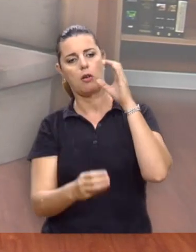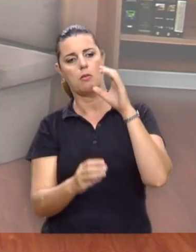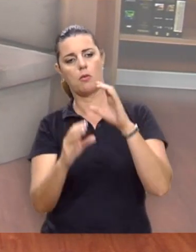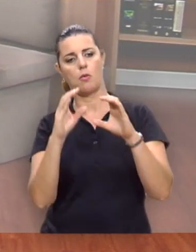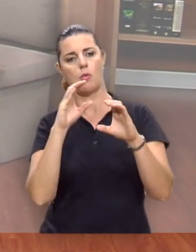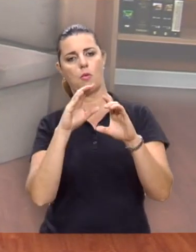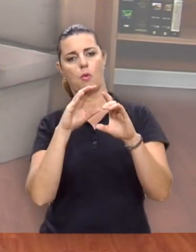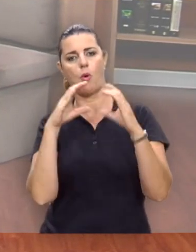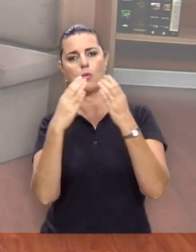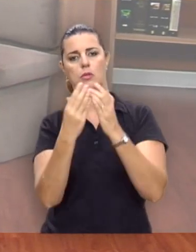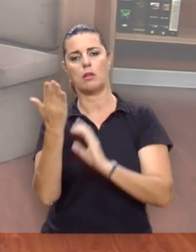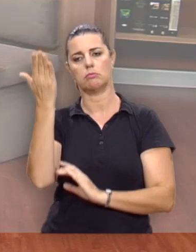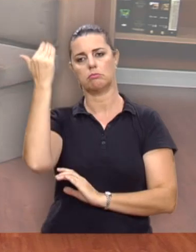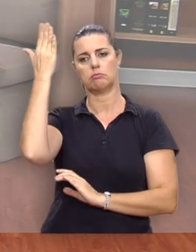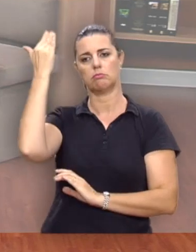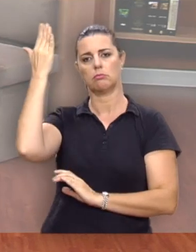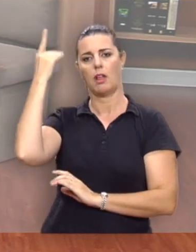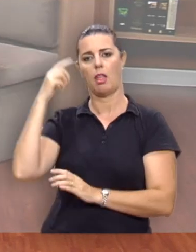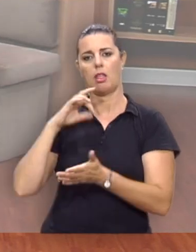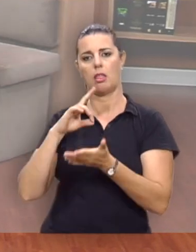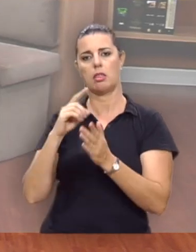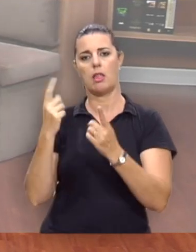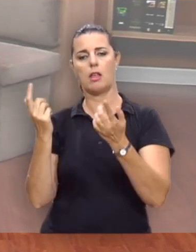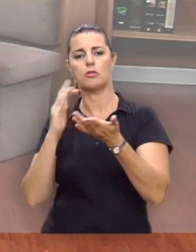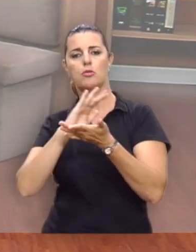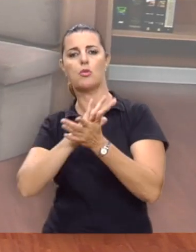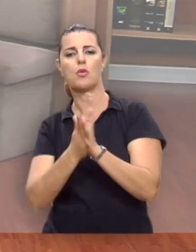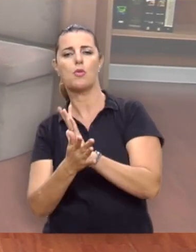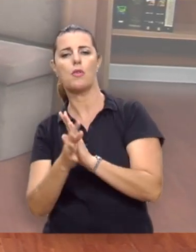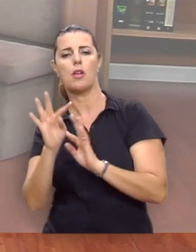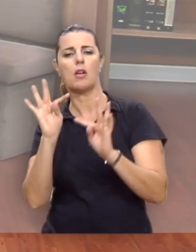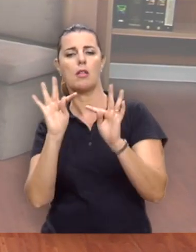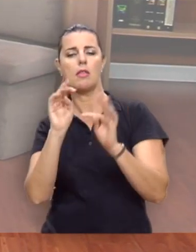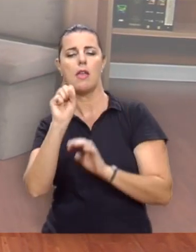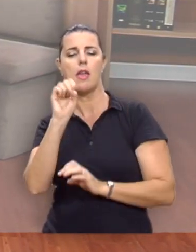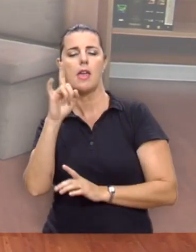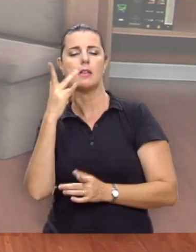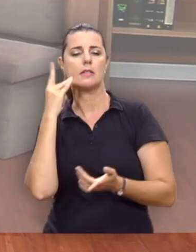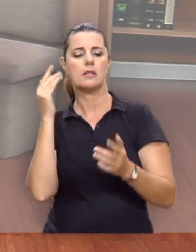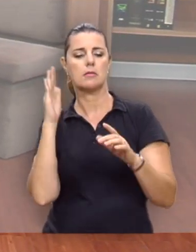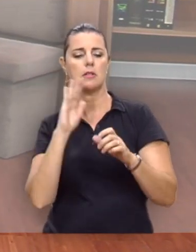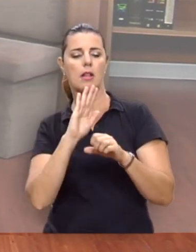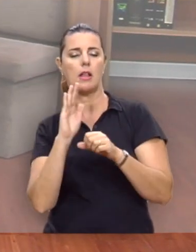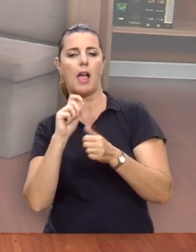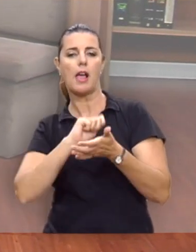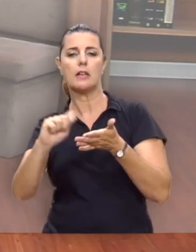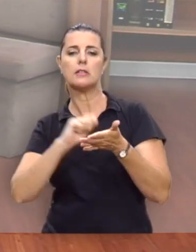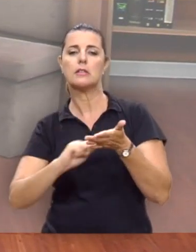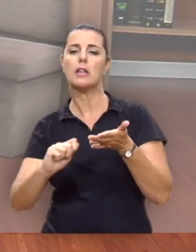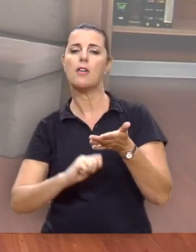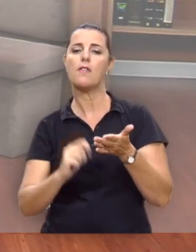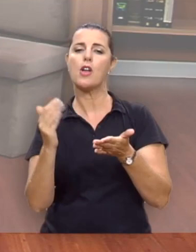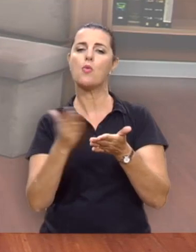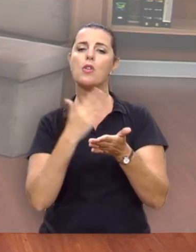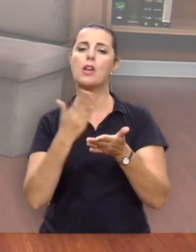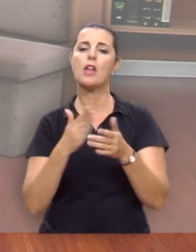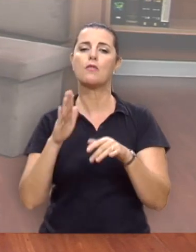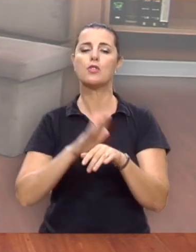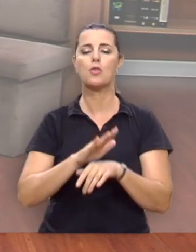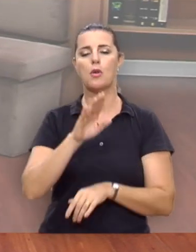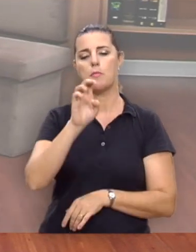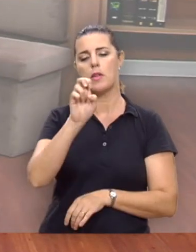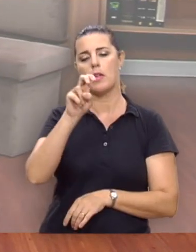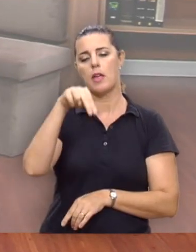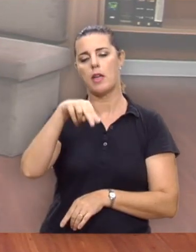em 325, que derrotou as teses heréticas de Ário, escreveu um livro sobre a encarnação. E ele disse